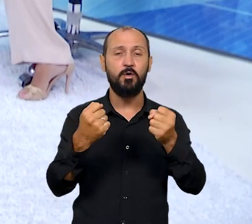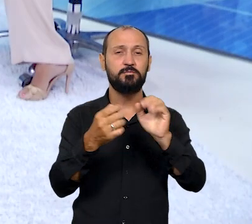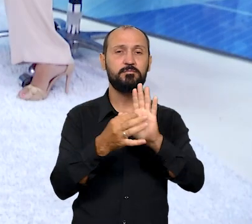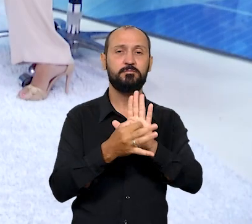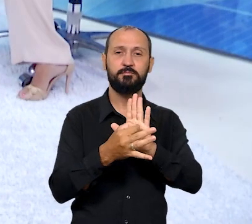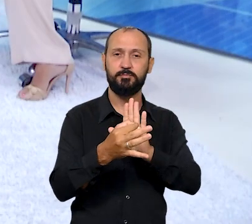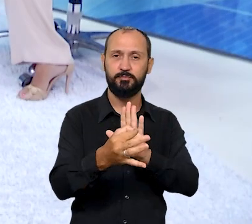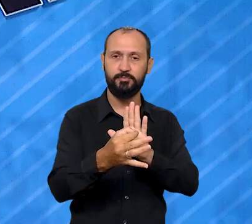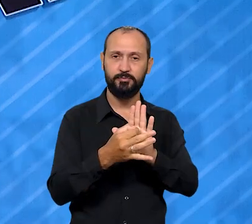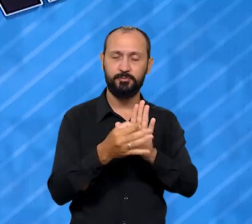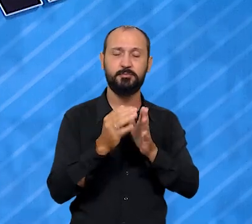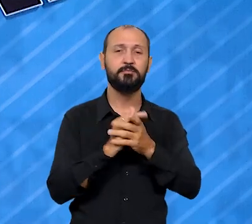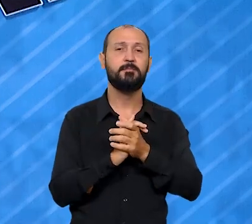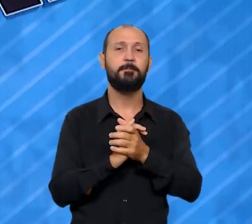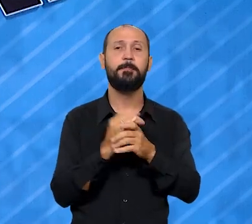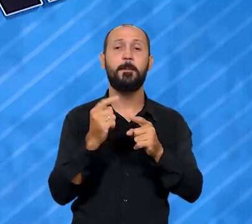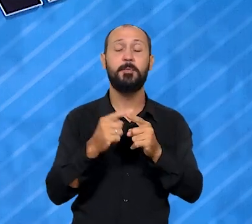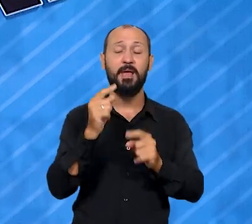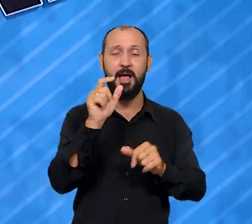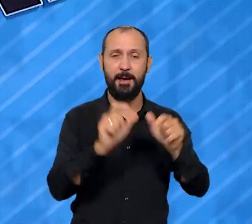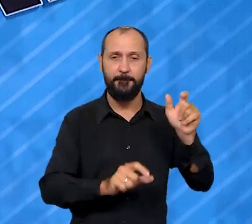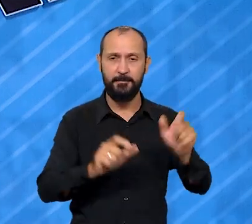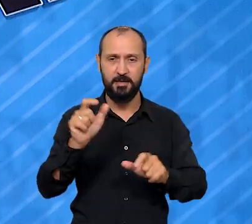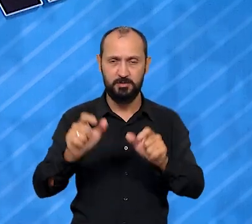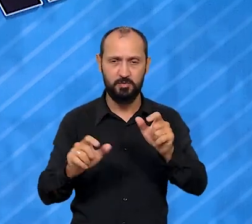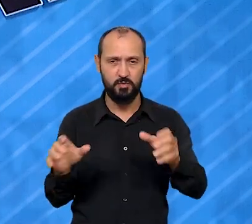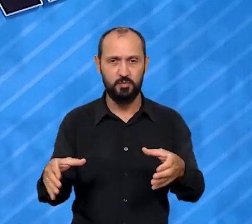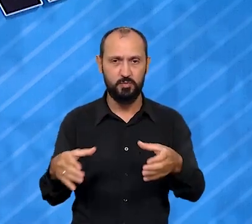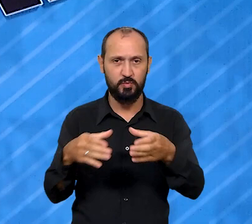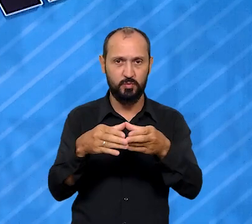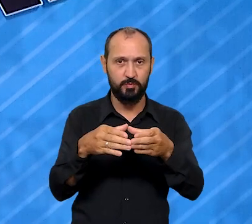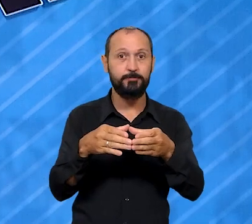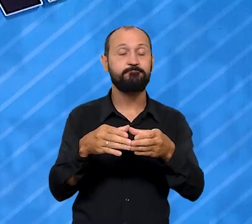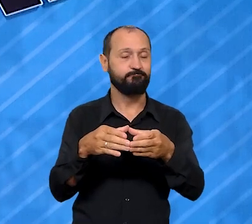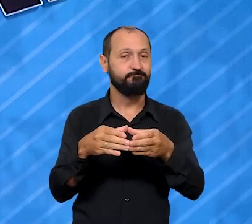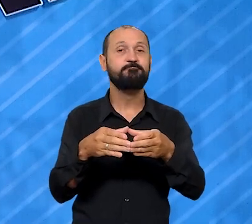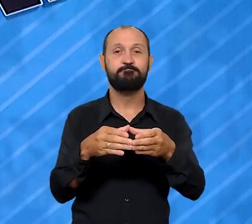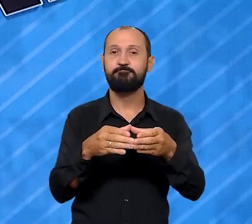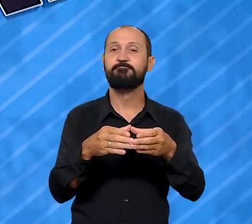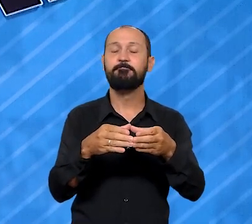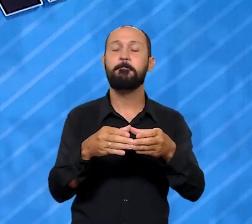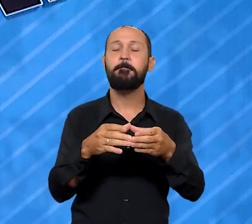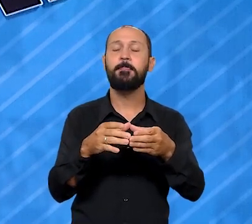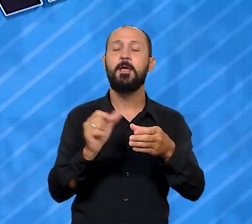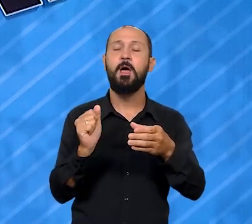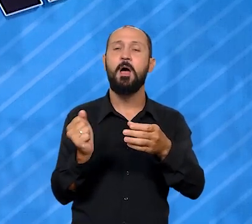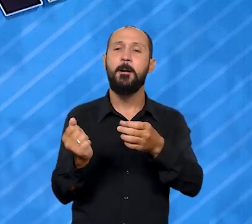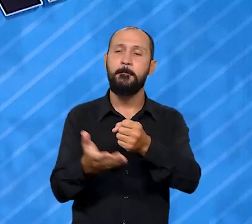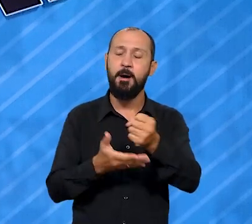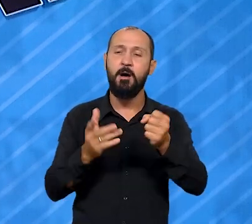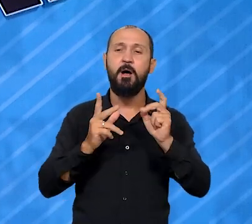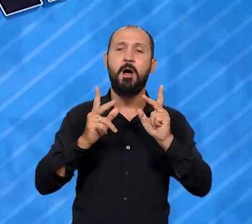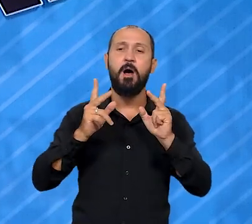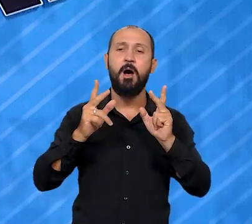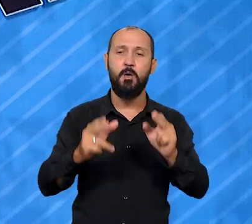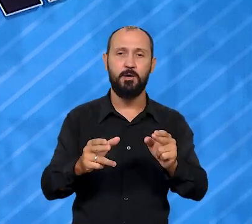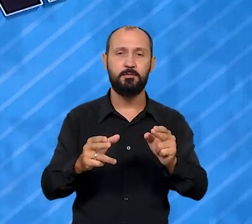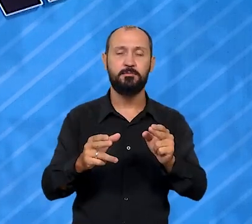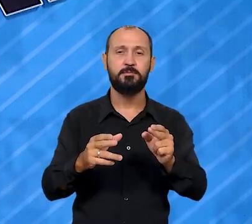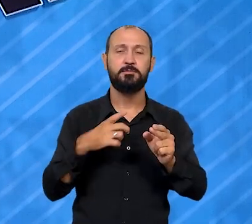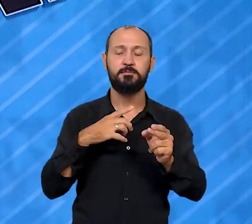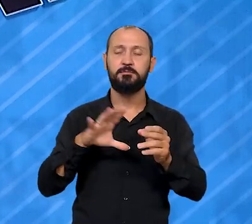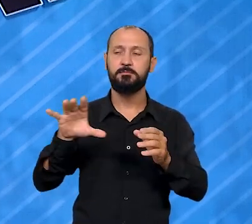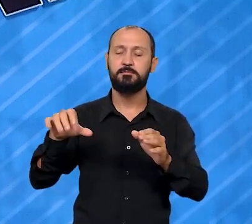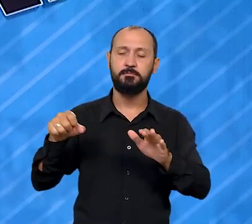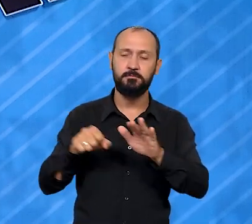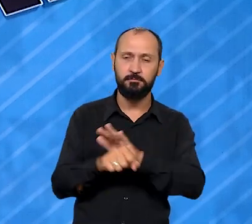firme nos seus propósitos, né? Tanto que os membros da comissão são basicamente os mesmos.